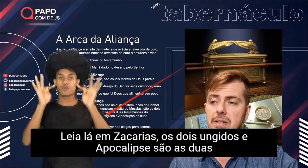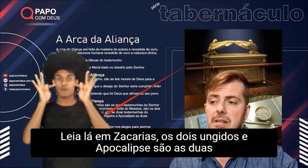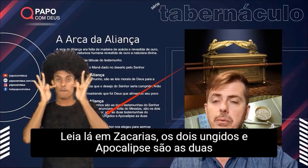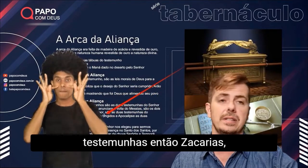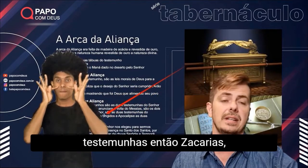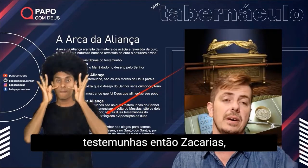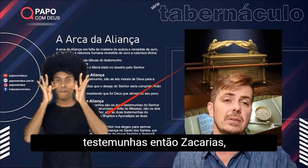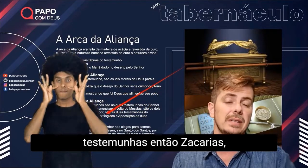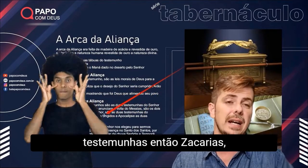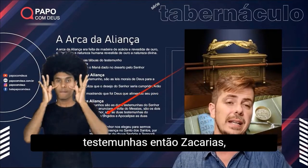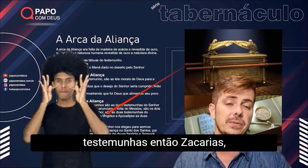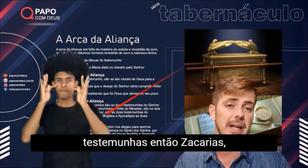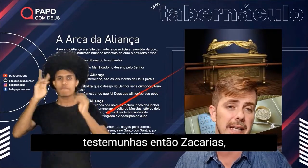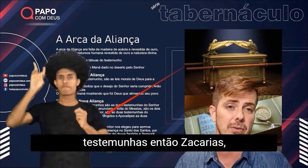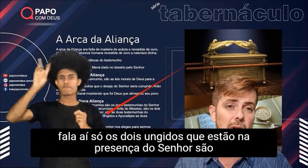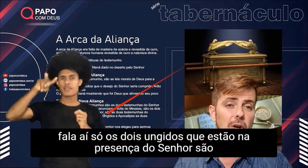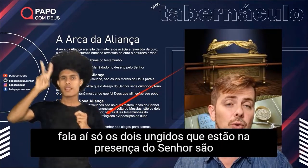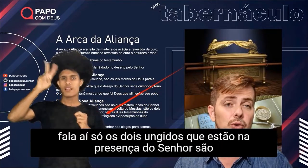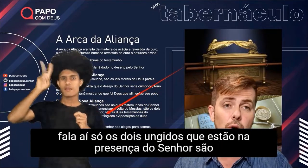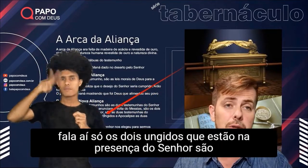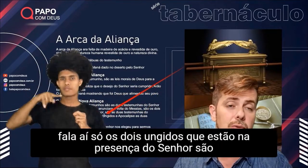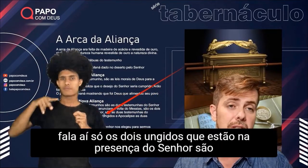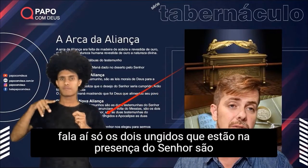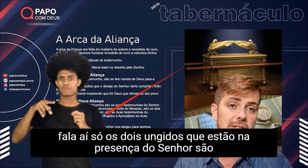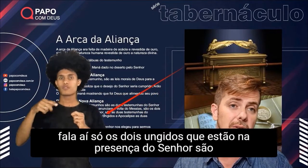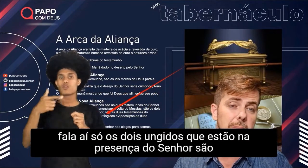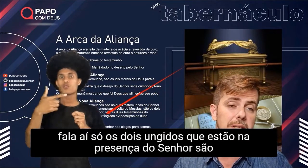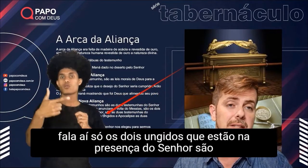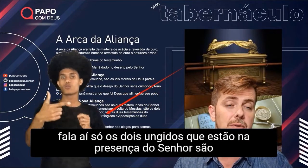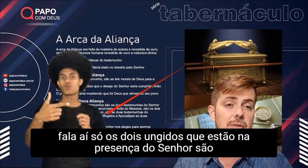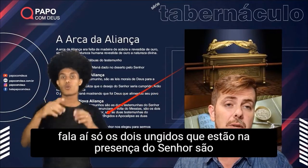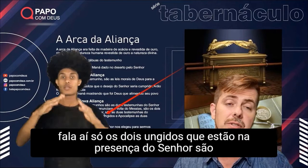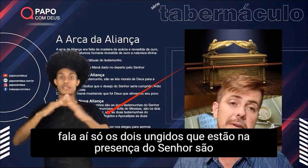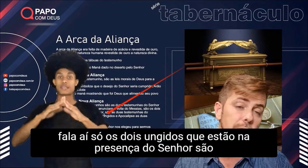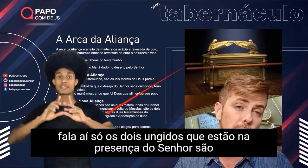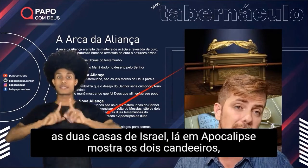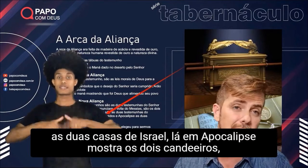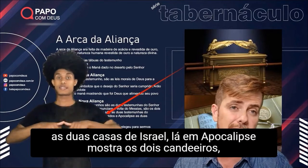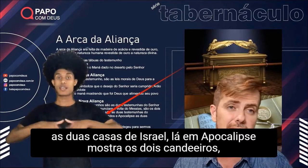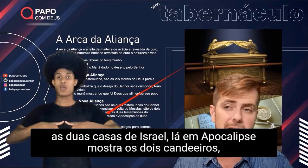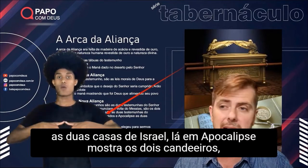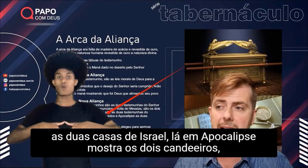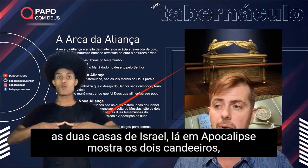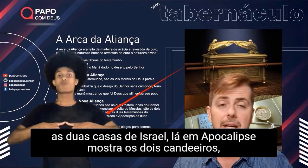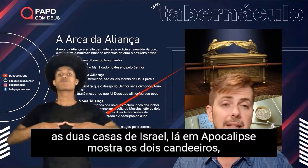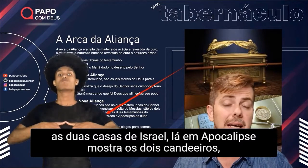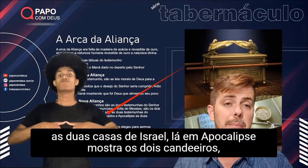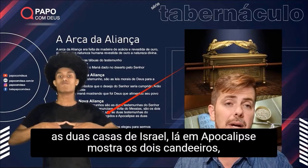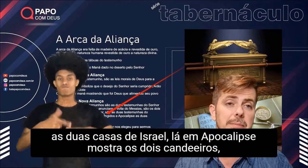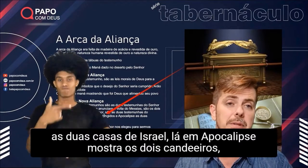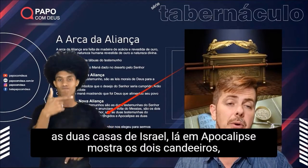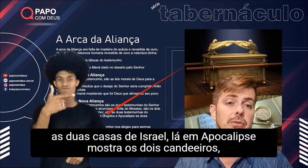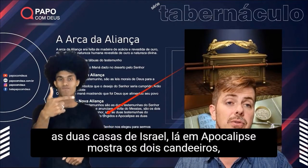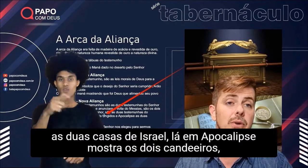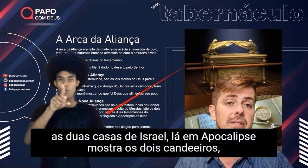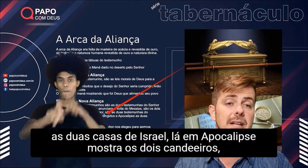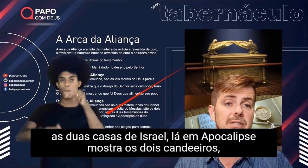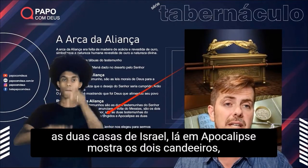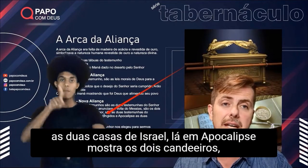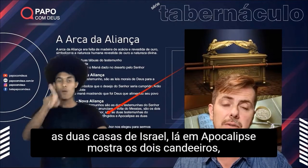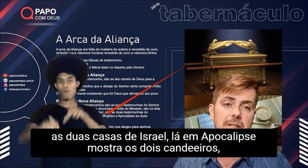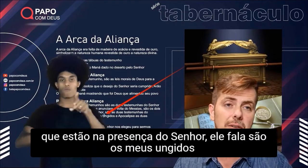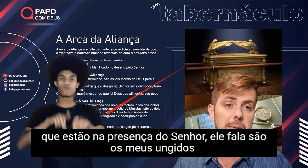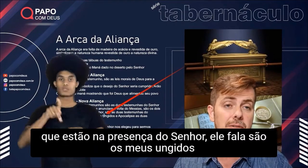as duas testemunhas. Então, Zacarias fala isso, ó, os dois ungidos que estão na presença do Senhor são as duas casas de Israel. Lá em Apocalipse mostra os